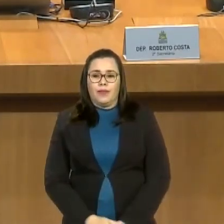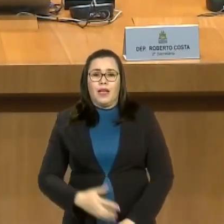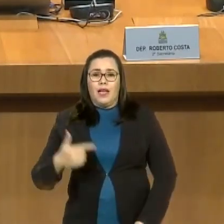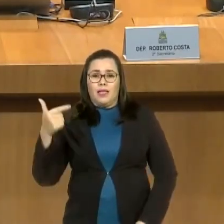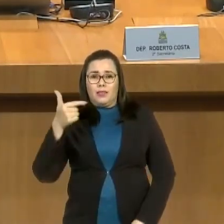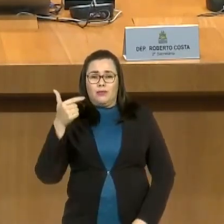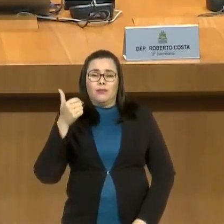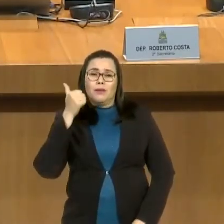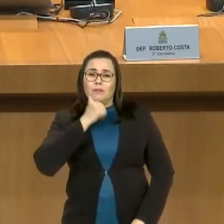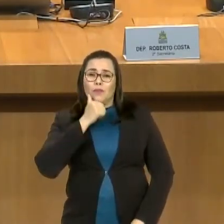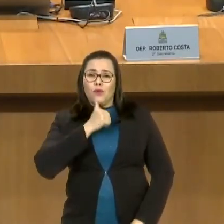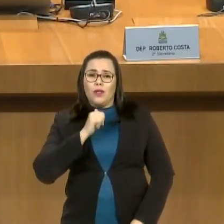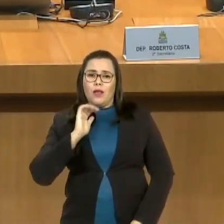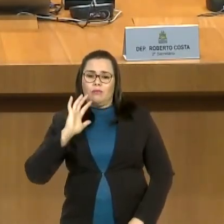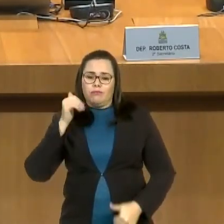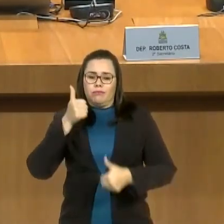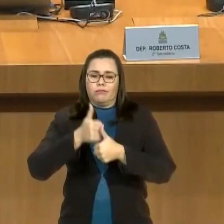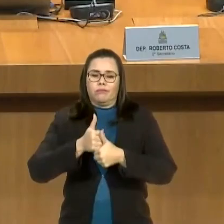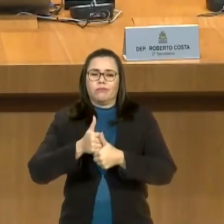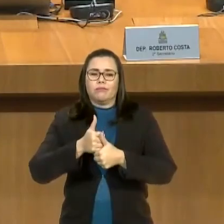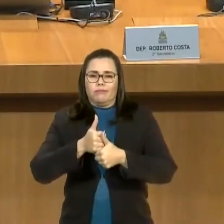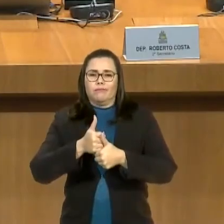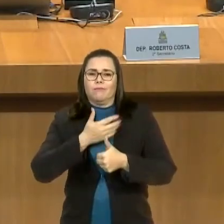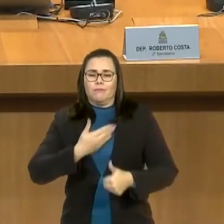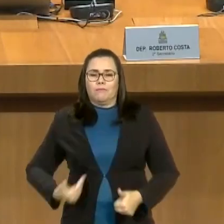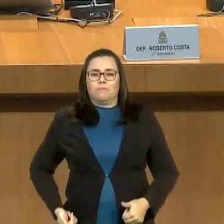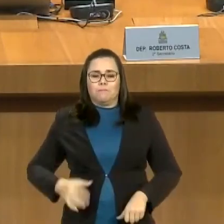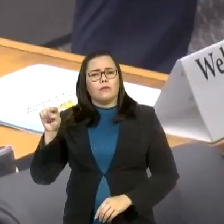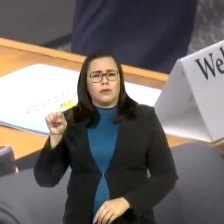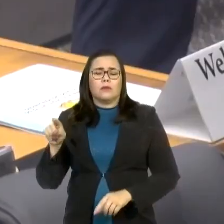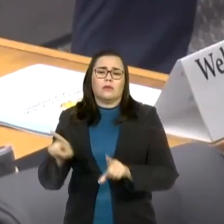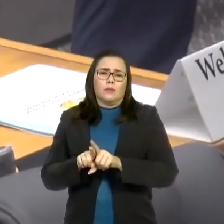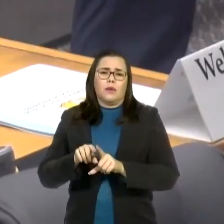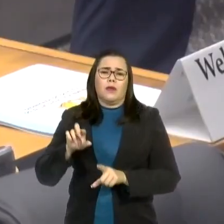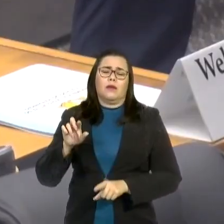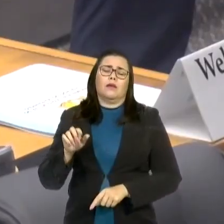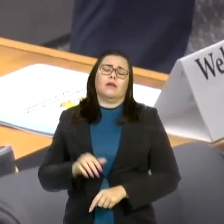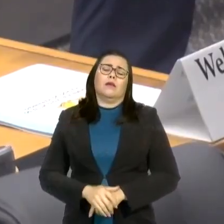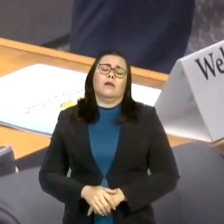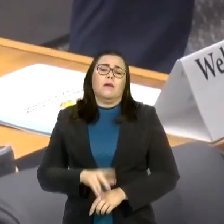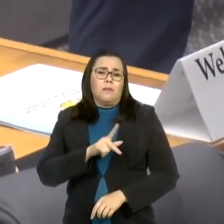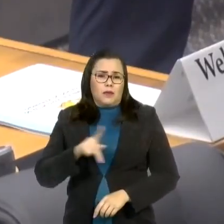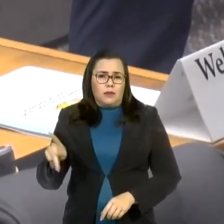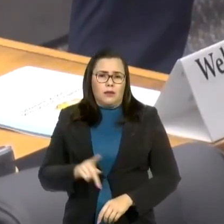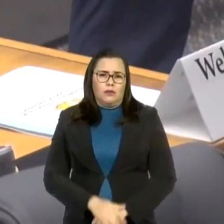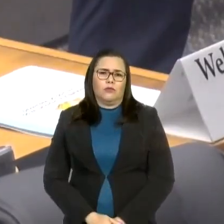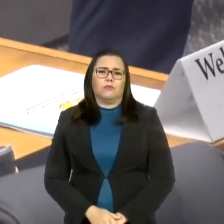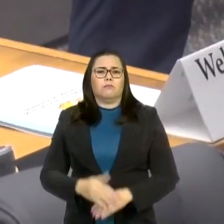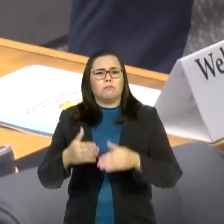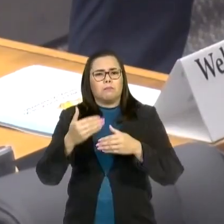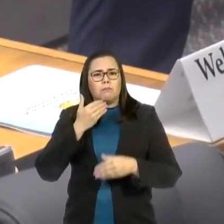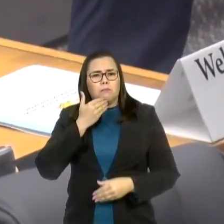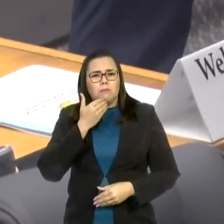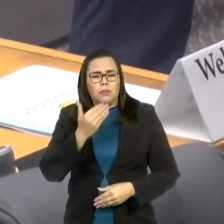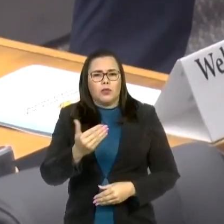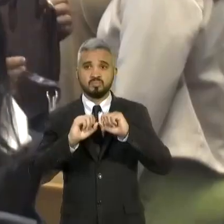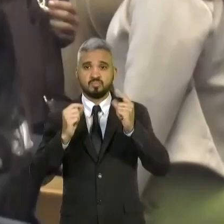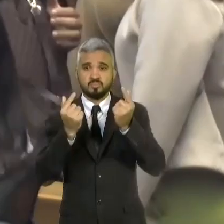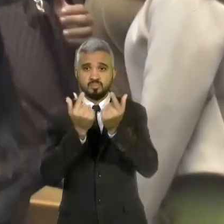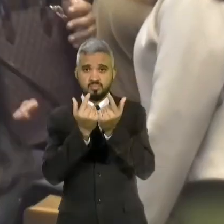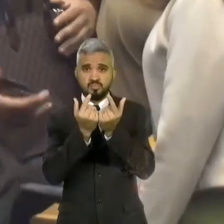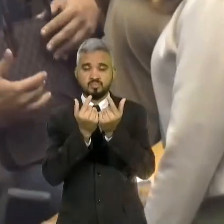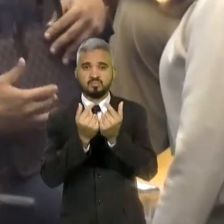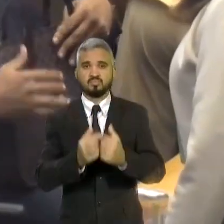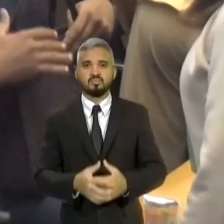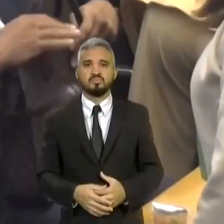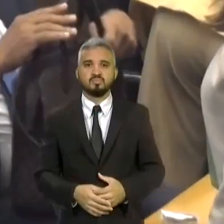oficial do governador Carlos Brandão e do vice Felipe Camarão fora do Brasil. O assunto foi destaque nos pronunciamentos dos parlamentares.